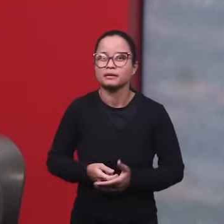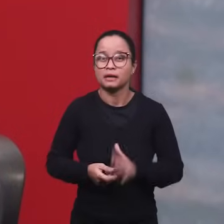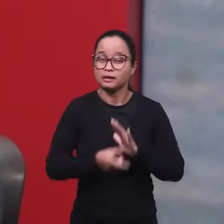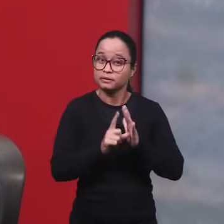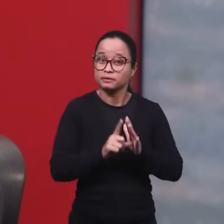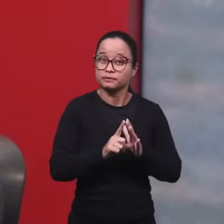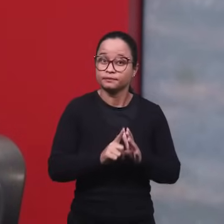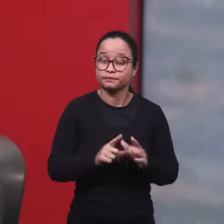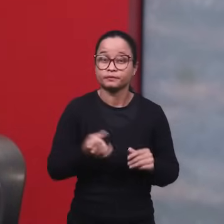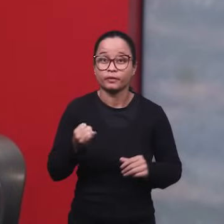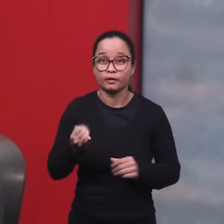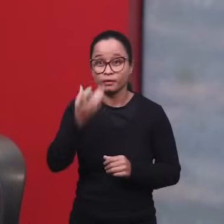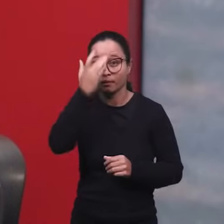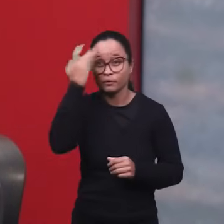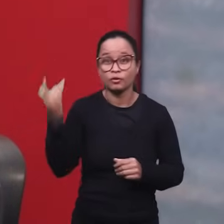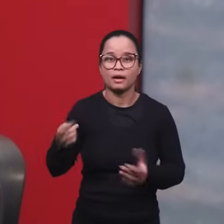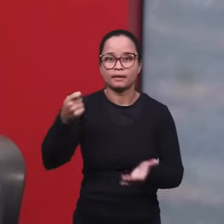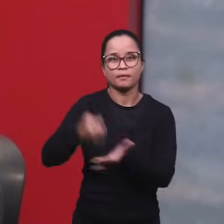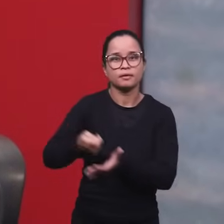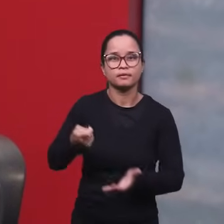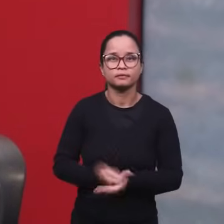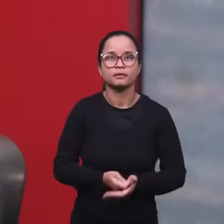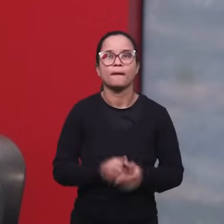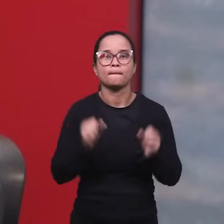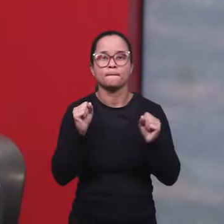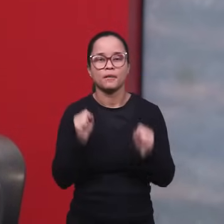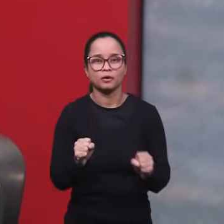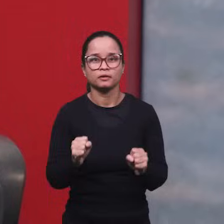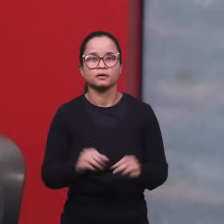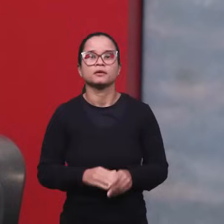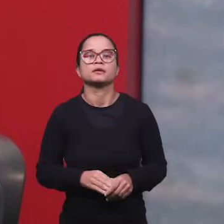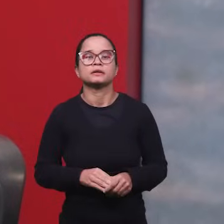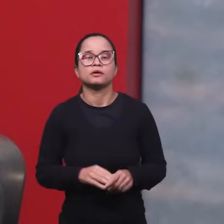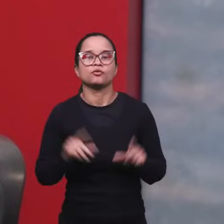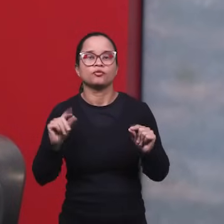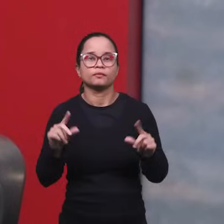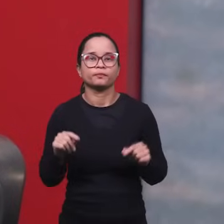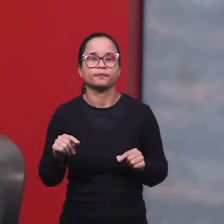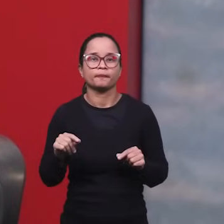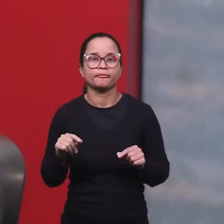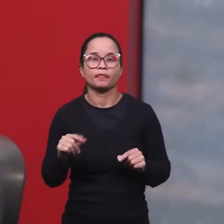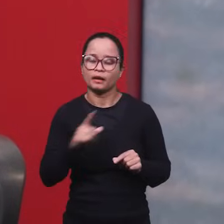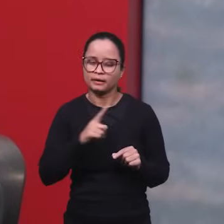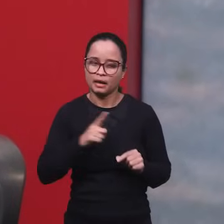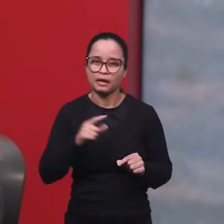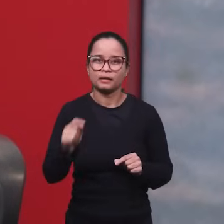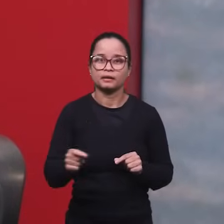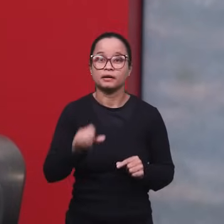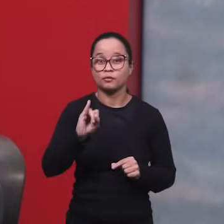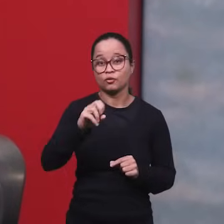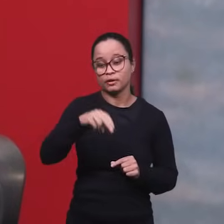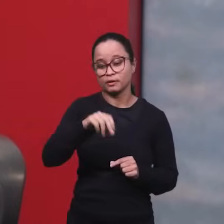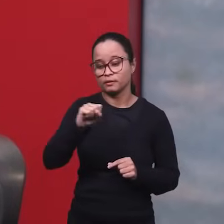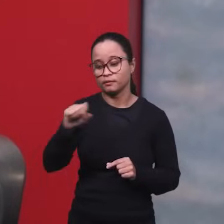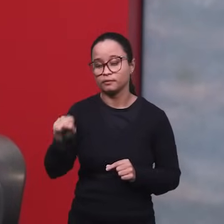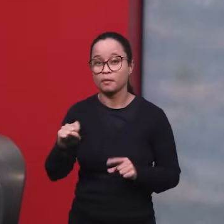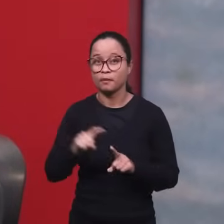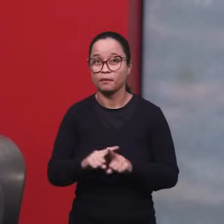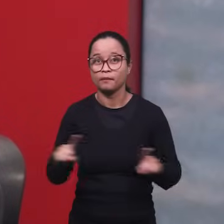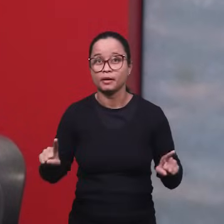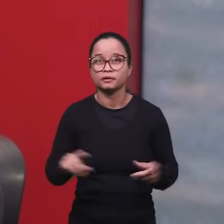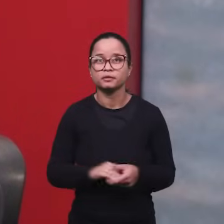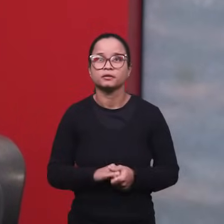pouquinho antes. Então, se a pessoa está pagando, a gente pode considerar que ela está recolhendo, né, para o INSS, está tudo certo. Só que tem que